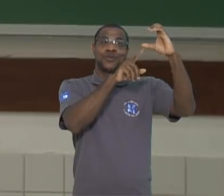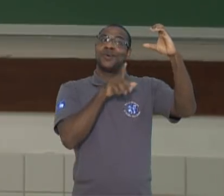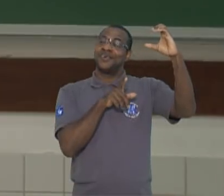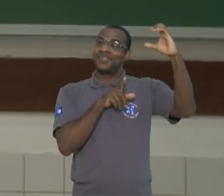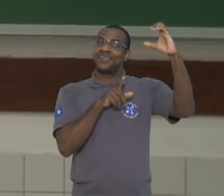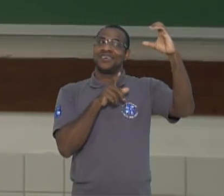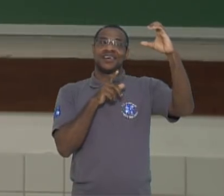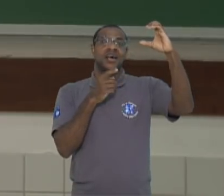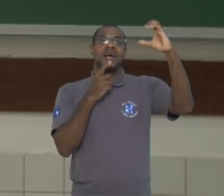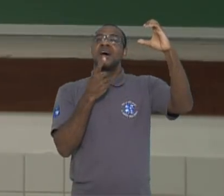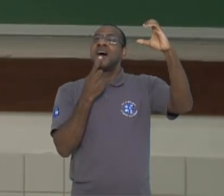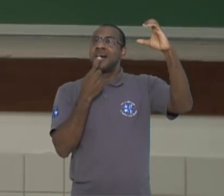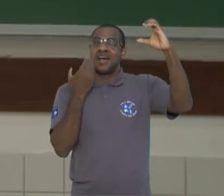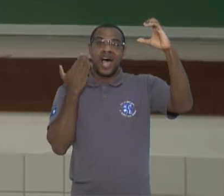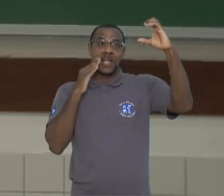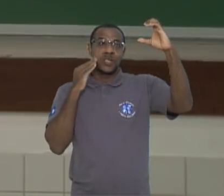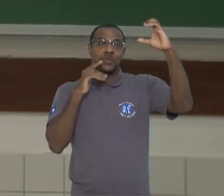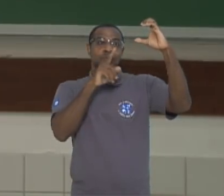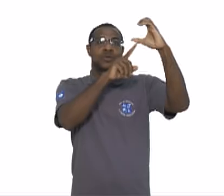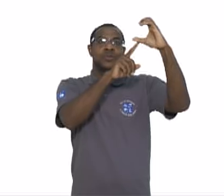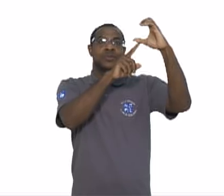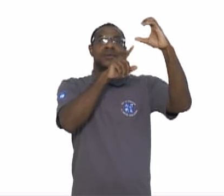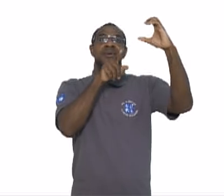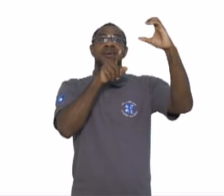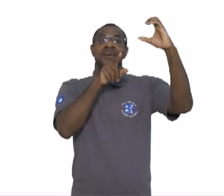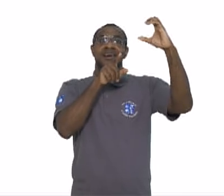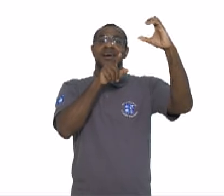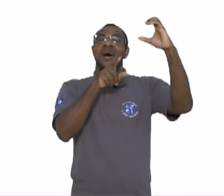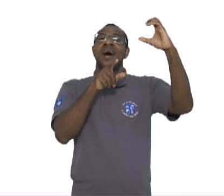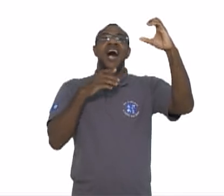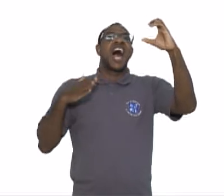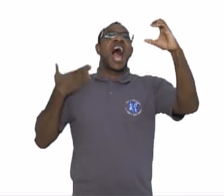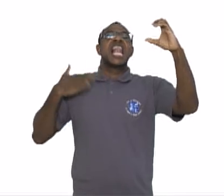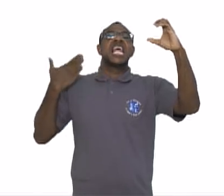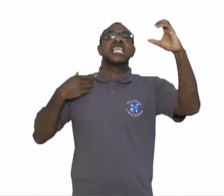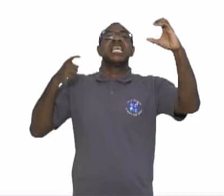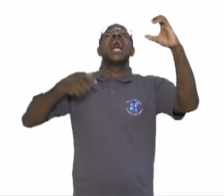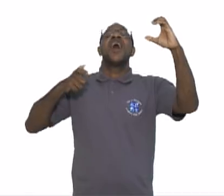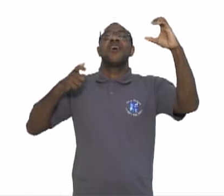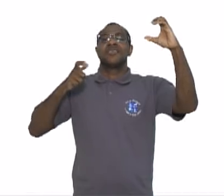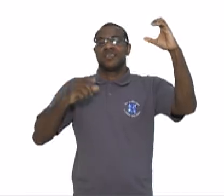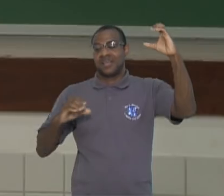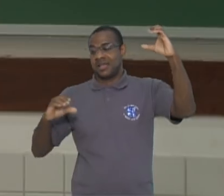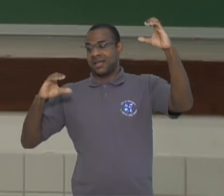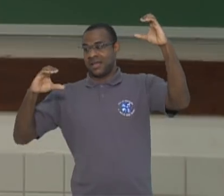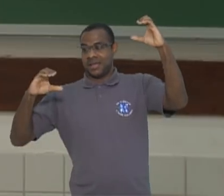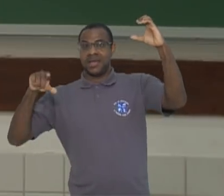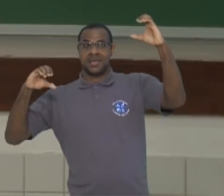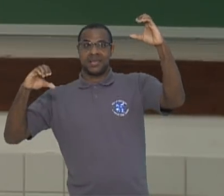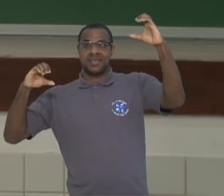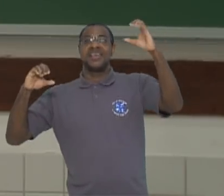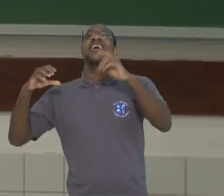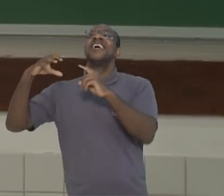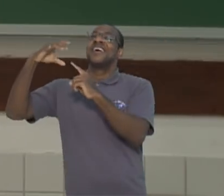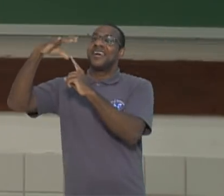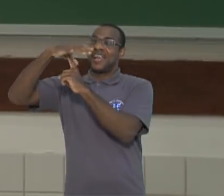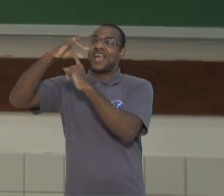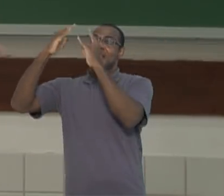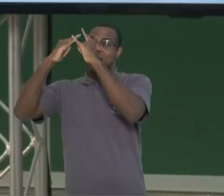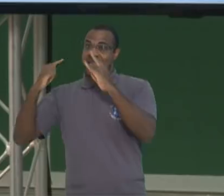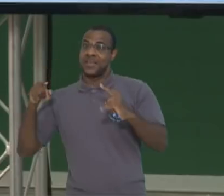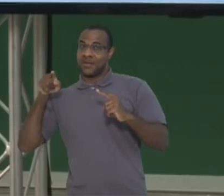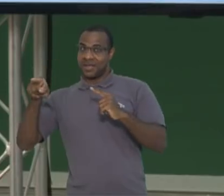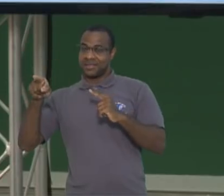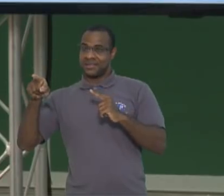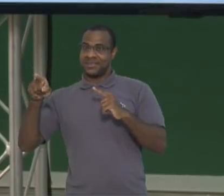itinerante, né? Claro que pode, mas a alegria está aonde? No circo, né? Então, o circo tem muita alegria, né? Ele